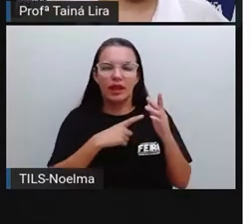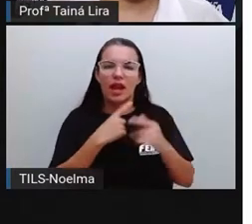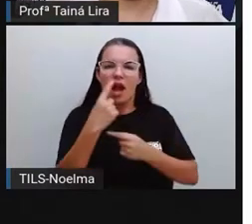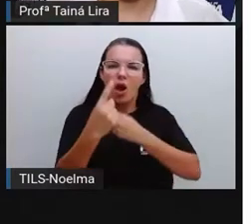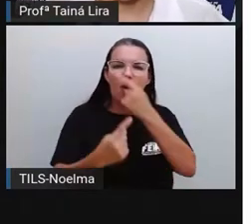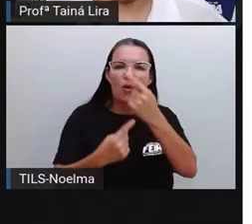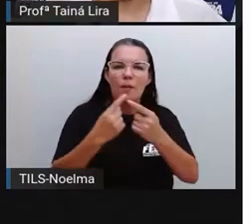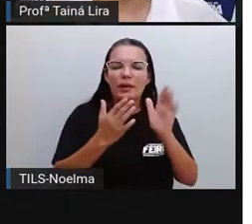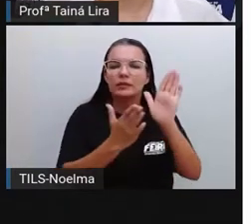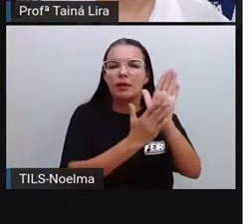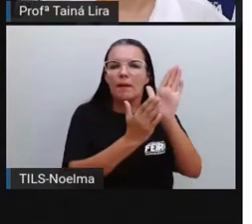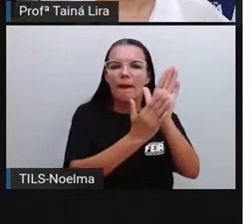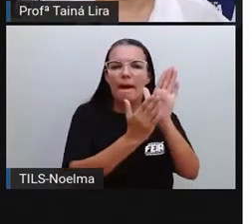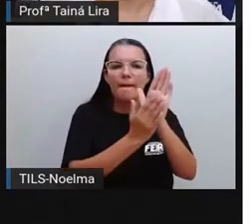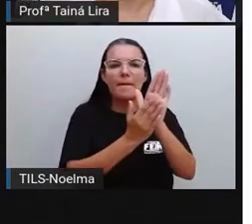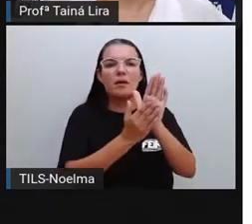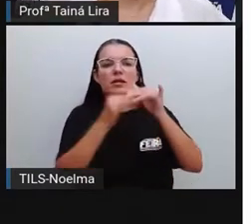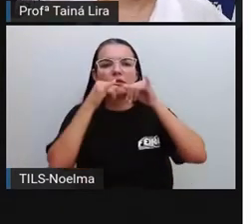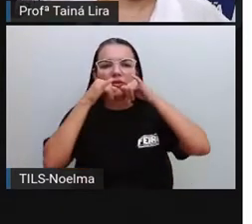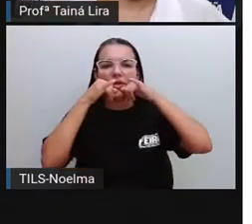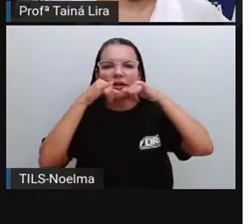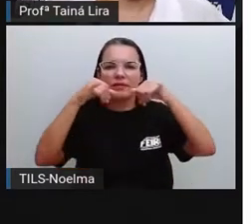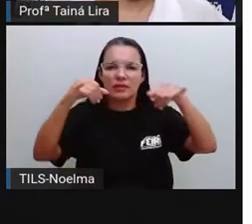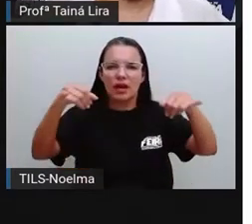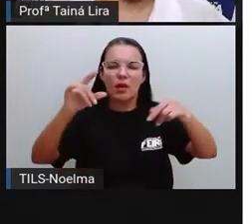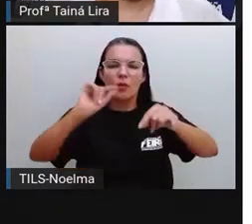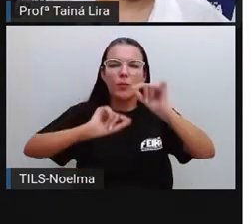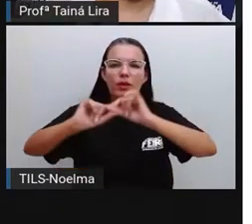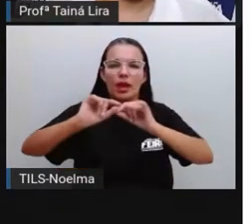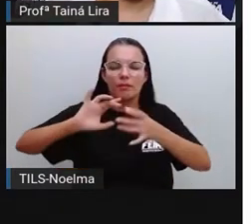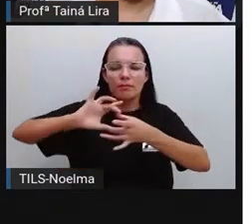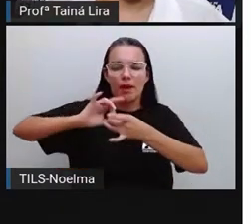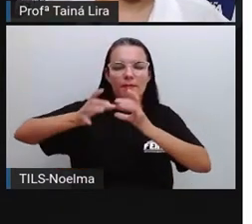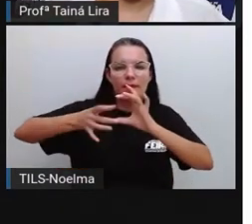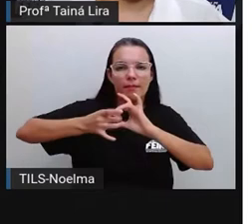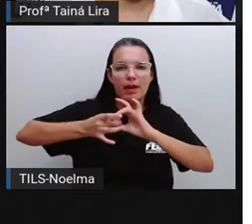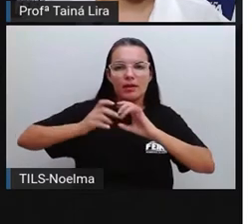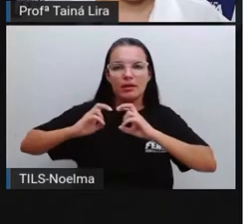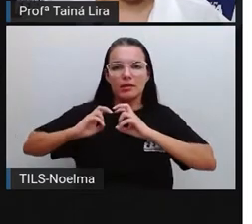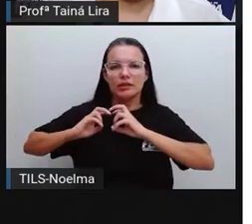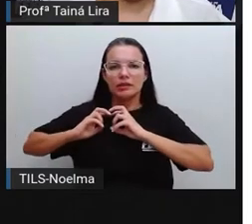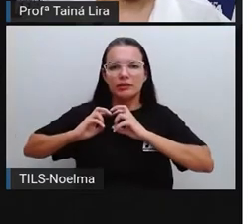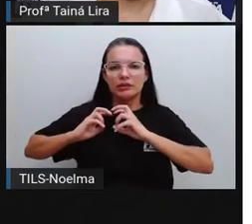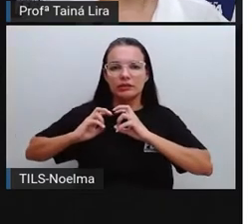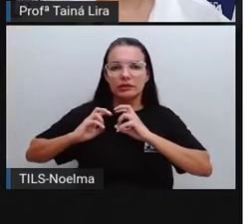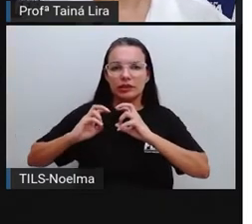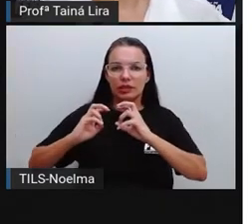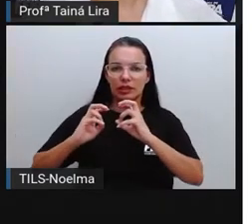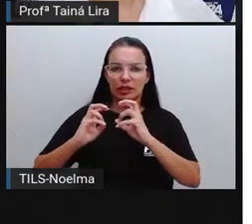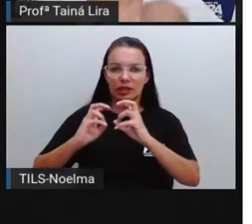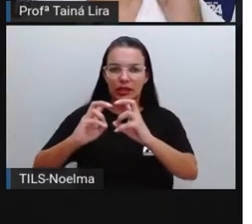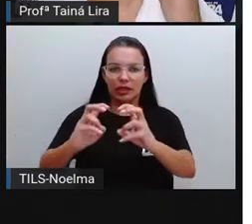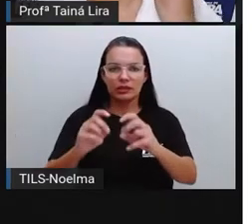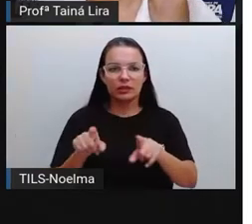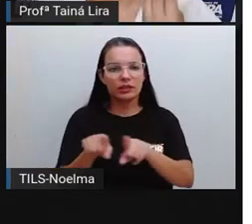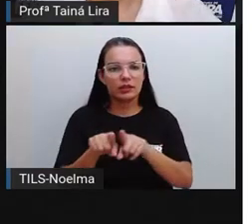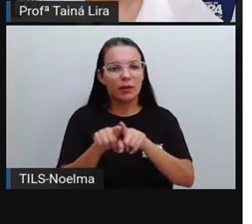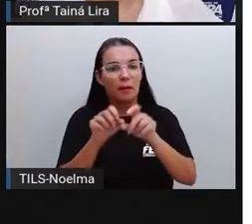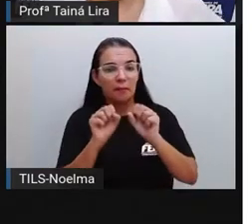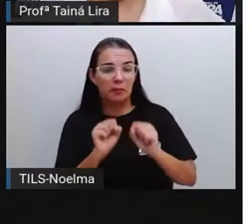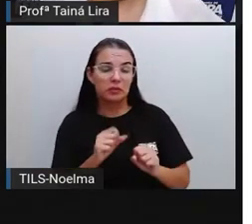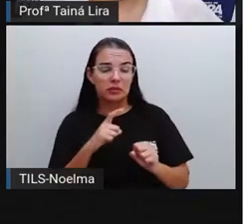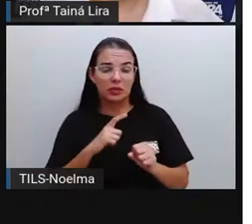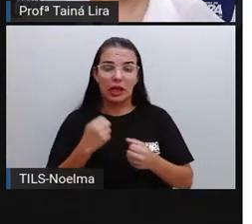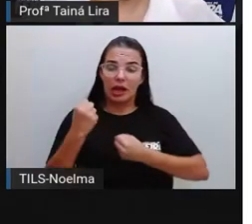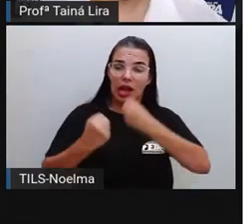campanhas publicitárias, tá, relacionadas ao trânsito, tá? Que pode ser tanto trânsito aí